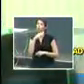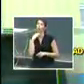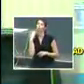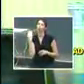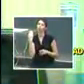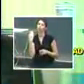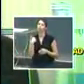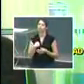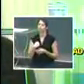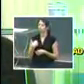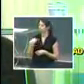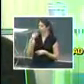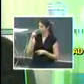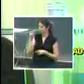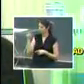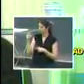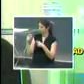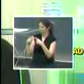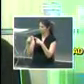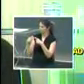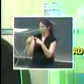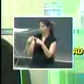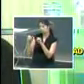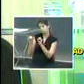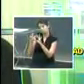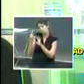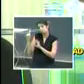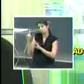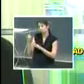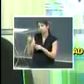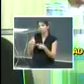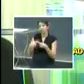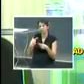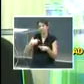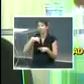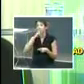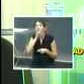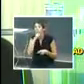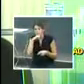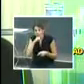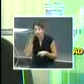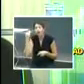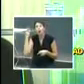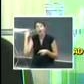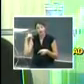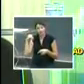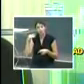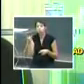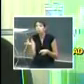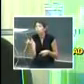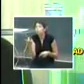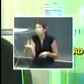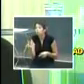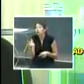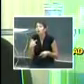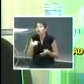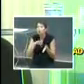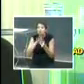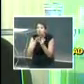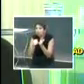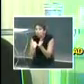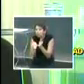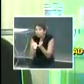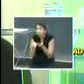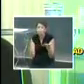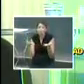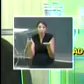Deus. Um camarada que andou na droga, na prostituição, no tráfico, no crime, e hoje está vivo ainda para morrer com Jesus, glória a